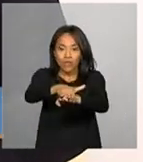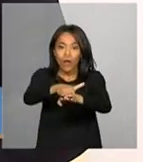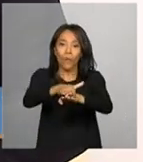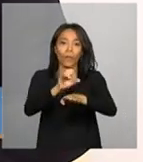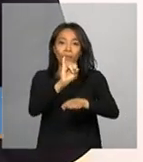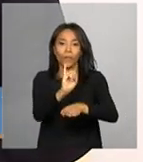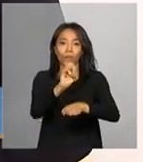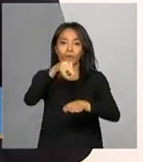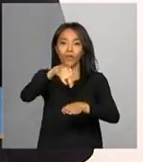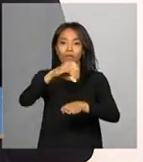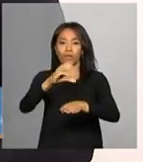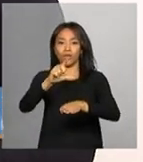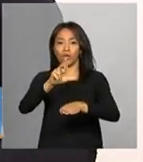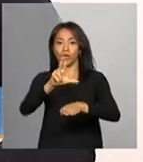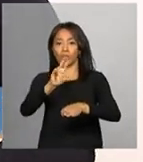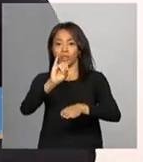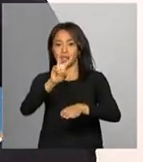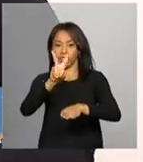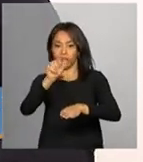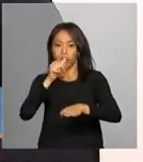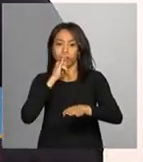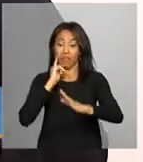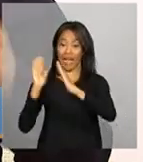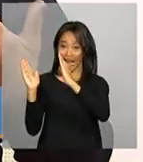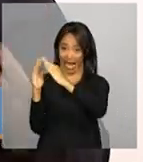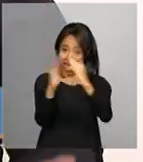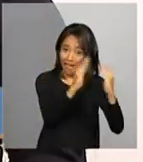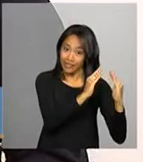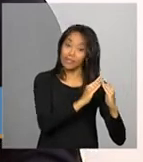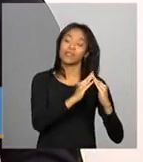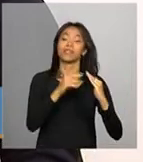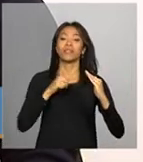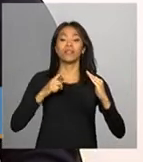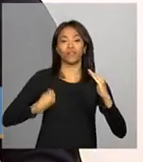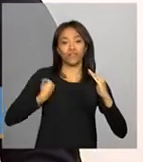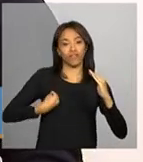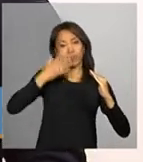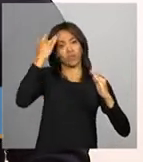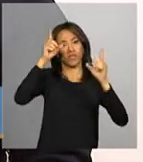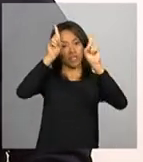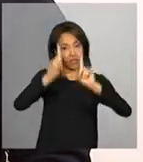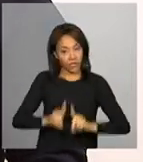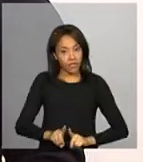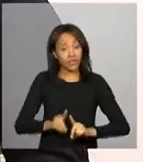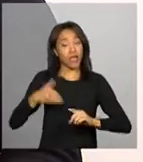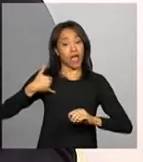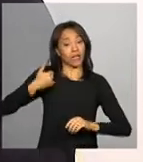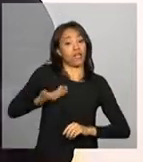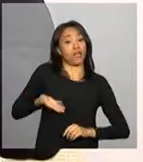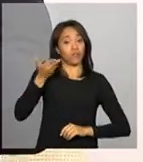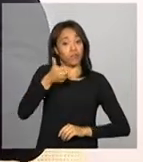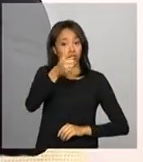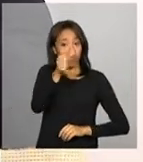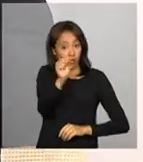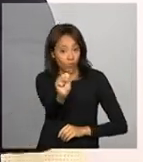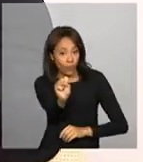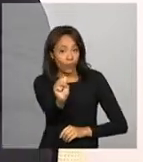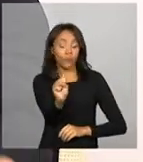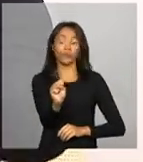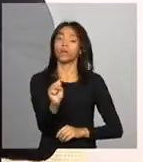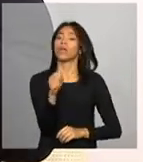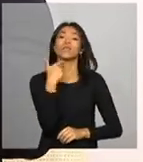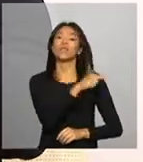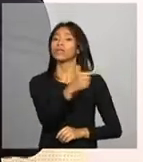onde moram pessoas com deficiência acima de 18 anos que não tem mais